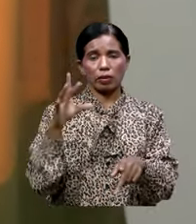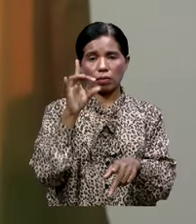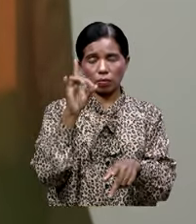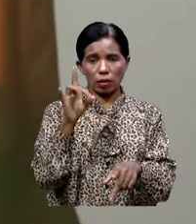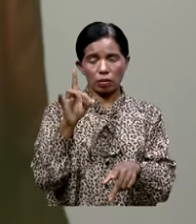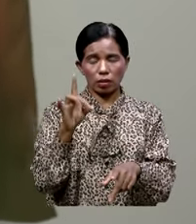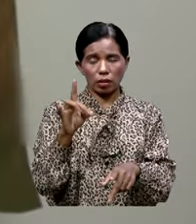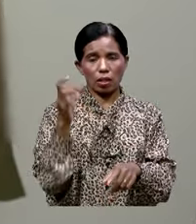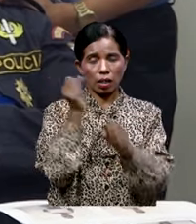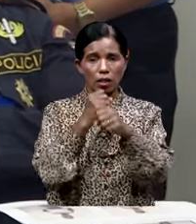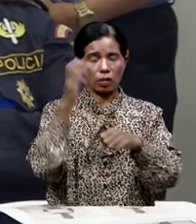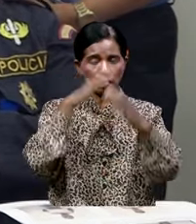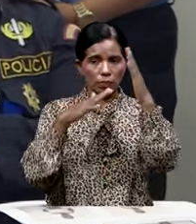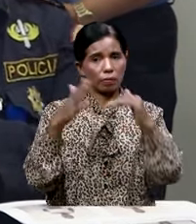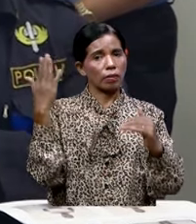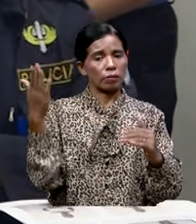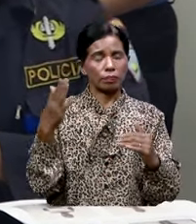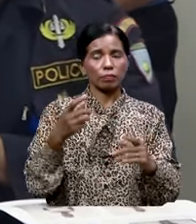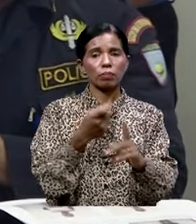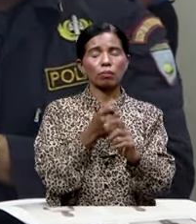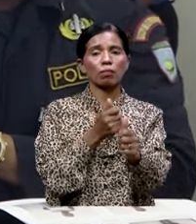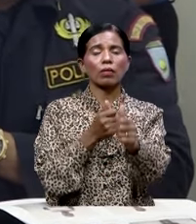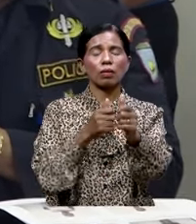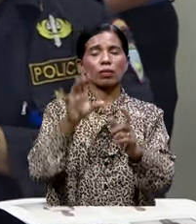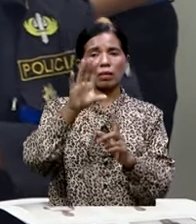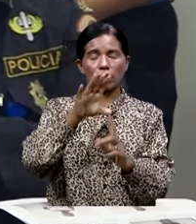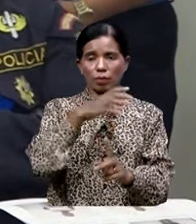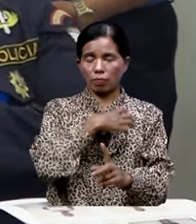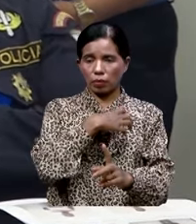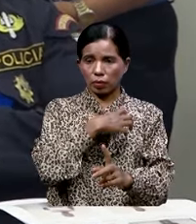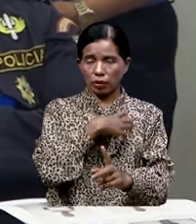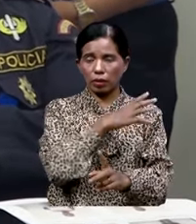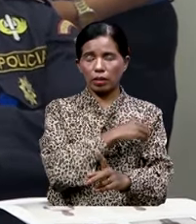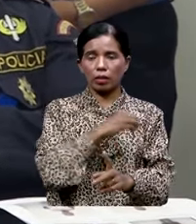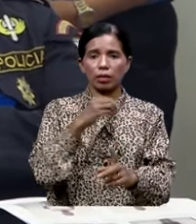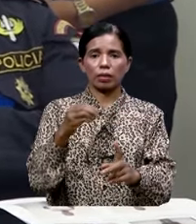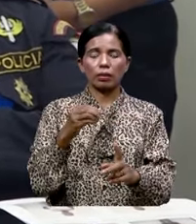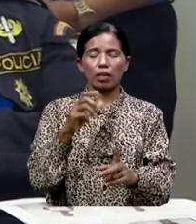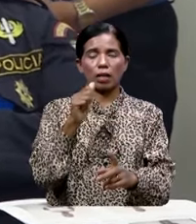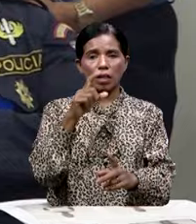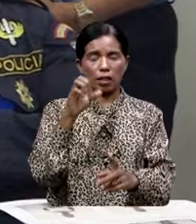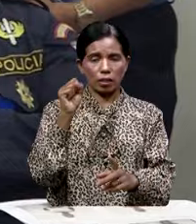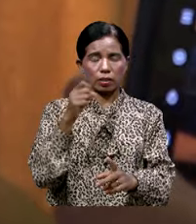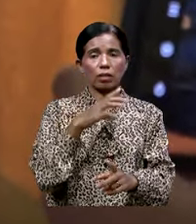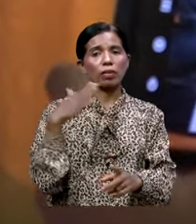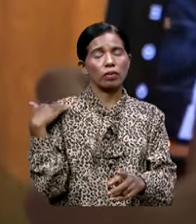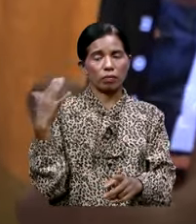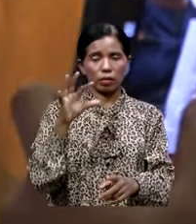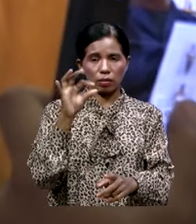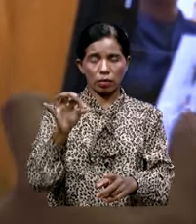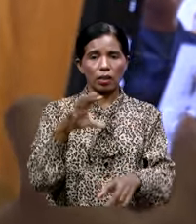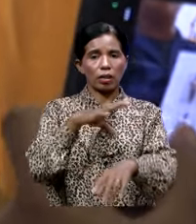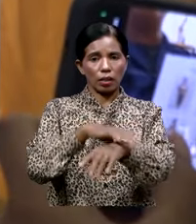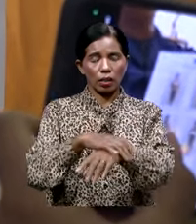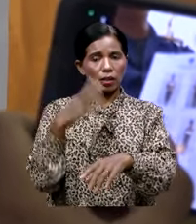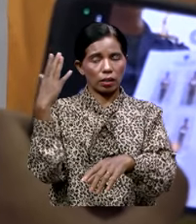e a confronto refere. Tuir comandante esquadra Pentel Dom Alessu, a inspetor Alessandrinho da Costa Samurai, jovem na invalu, né? Detido ona